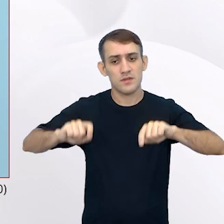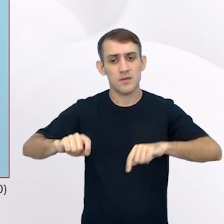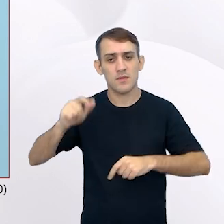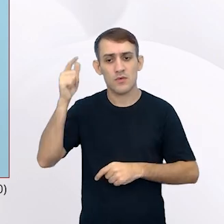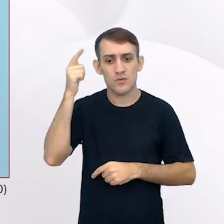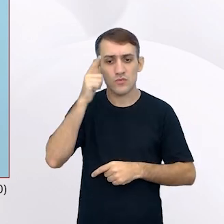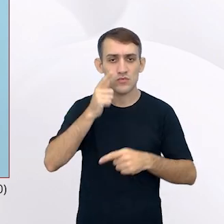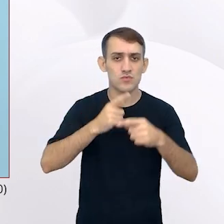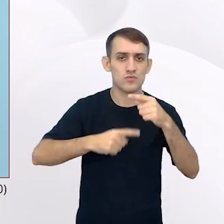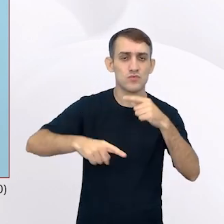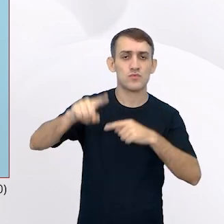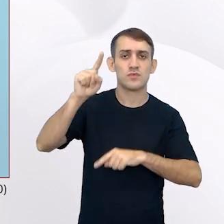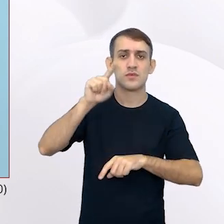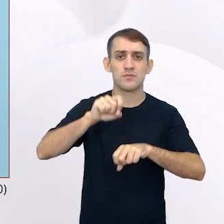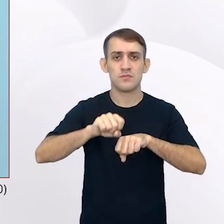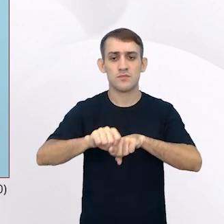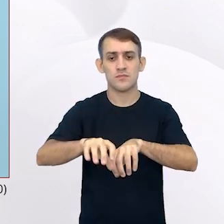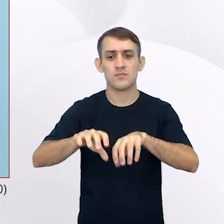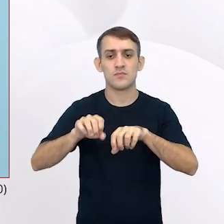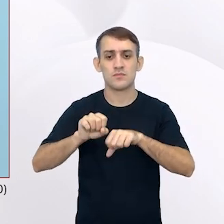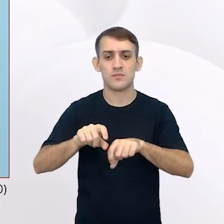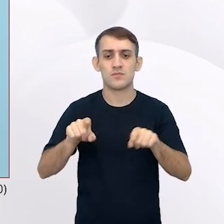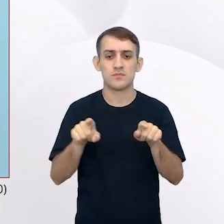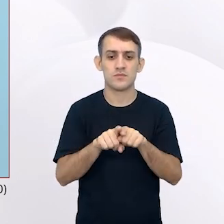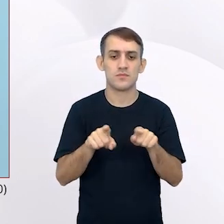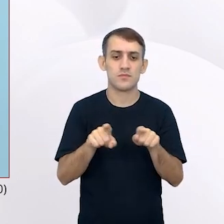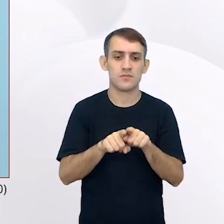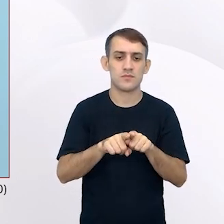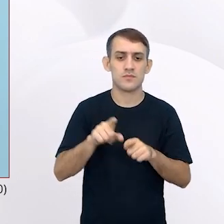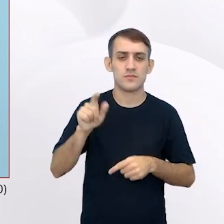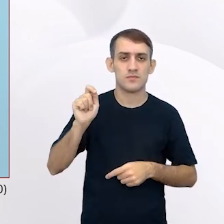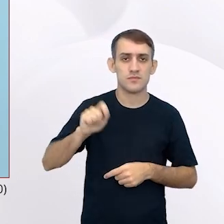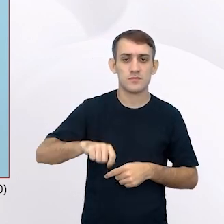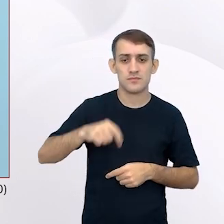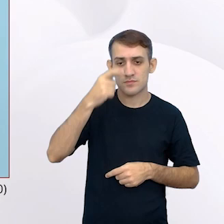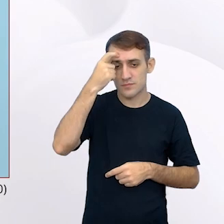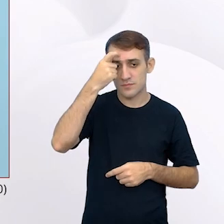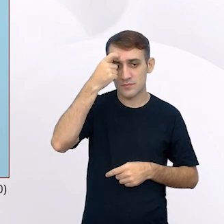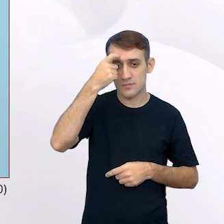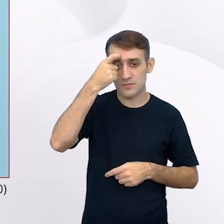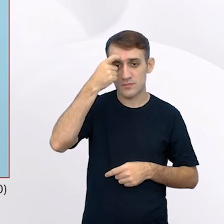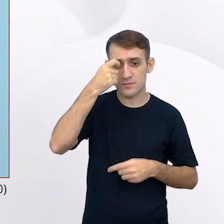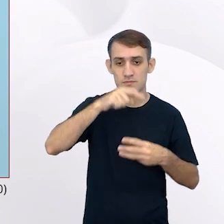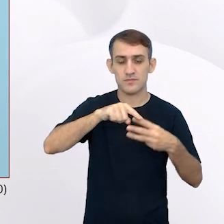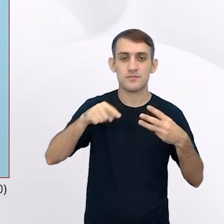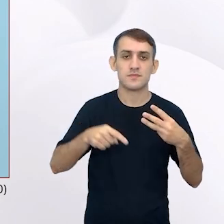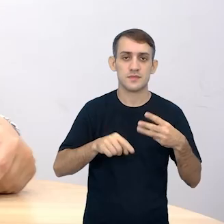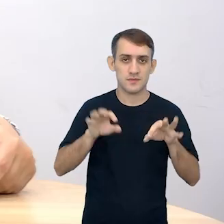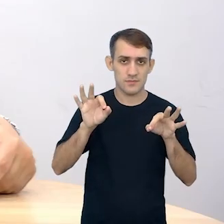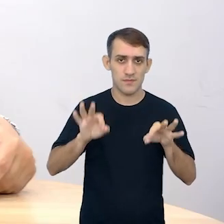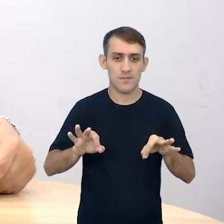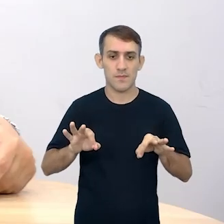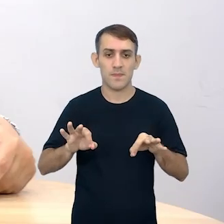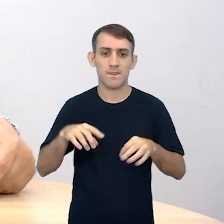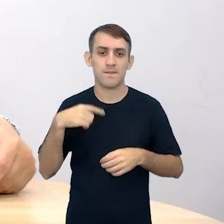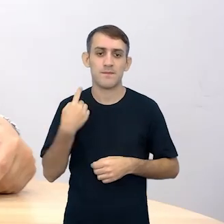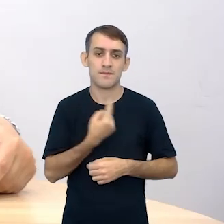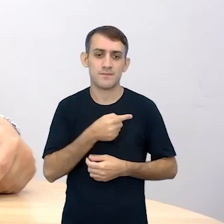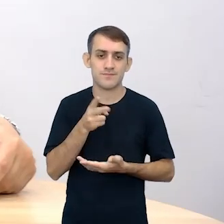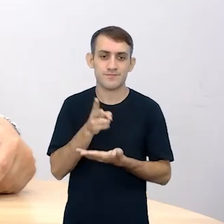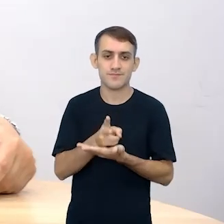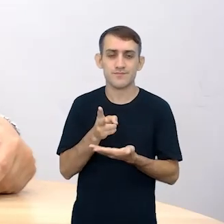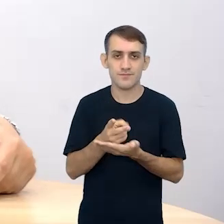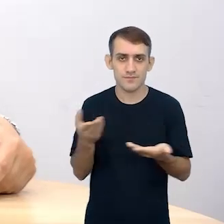pleno desenvolvimento dos educandos, como já disse, nas 3 dimensões. Então, vamos continuar,